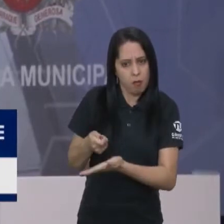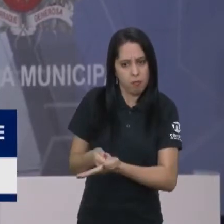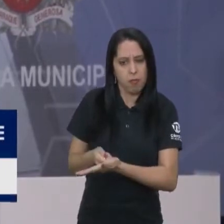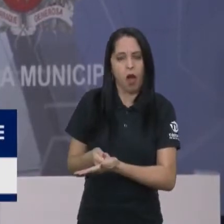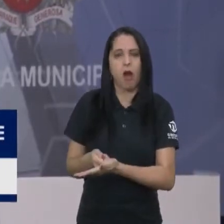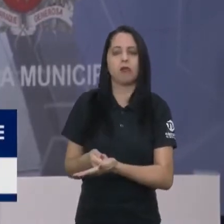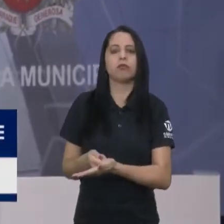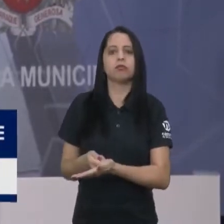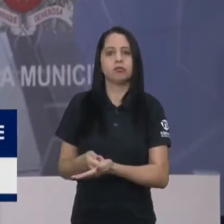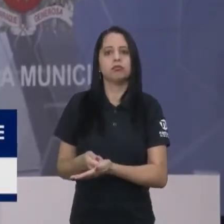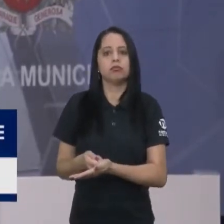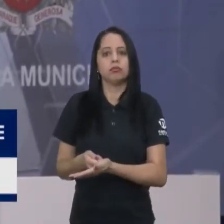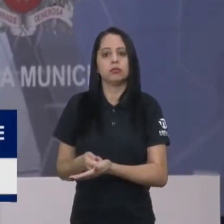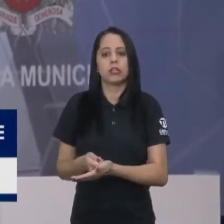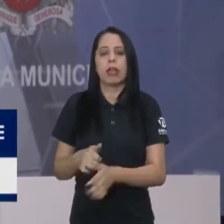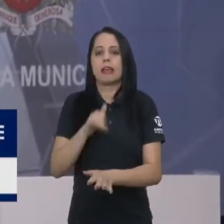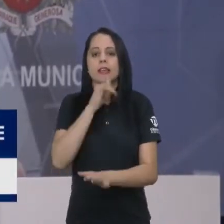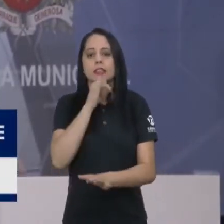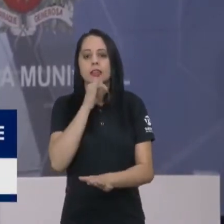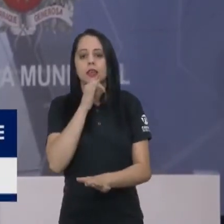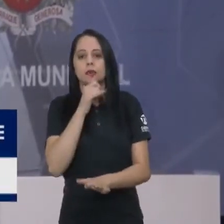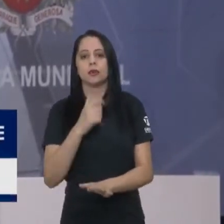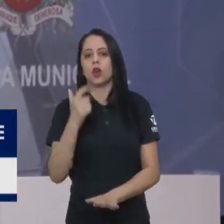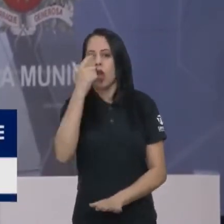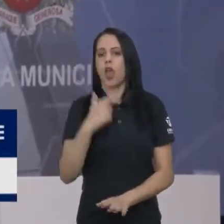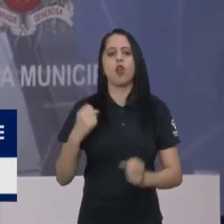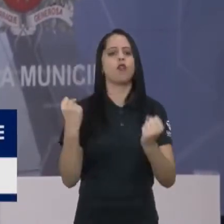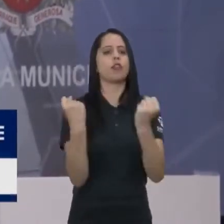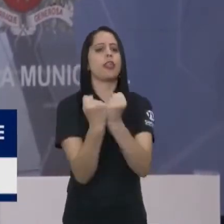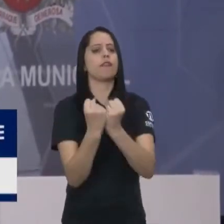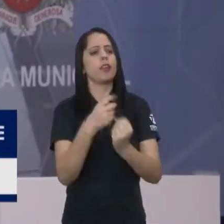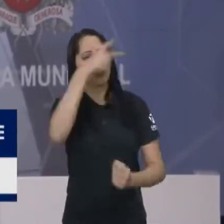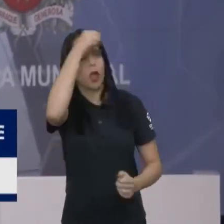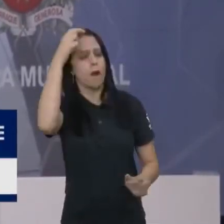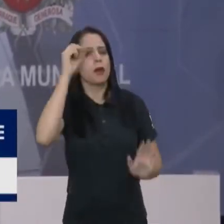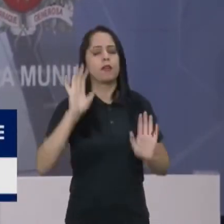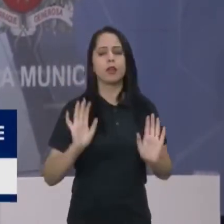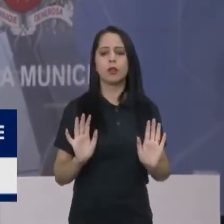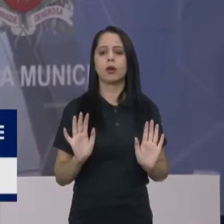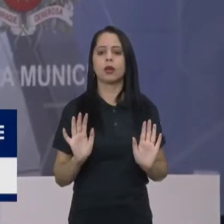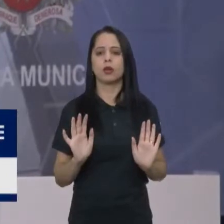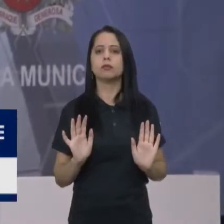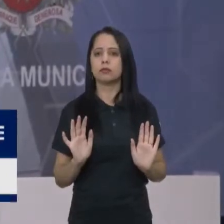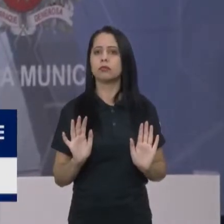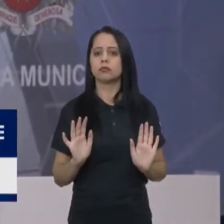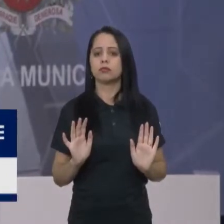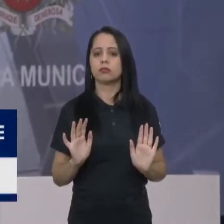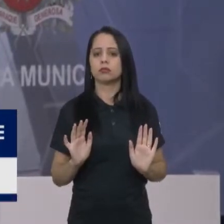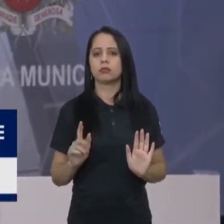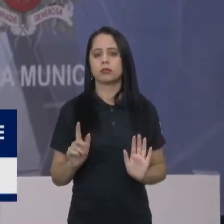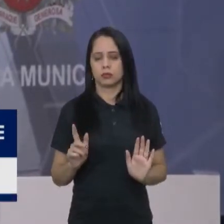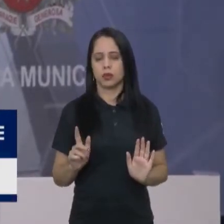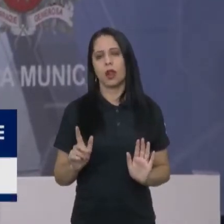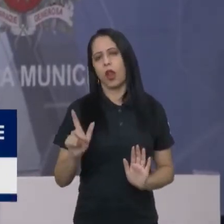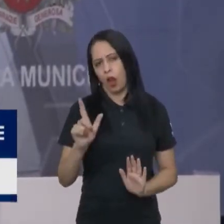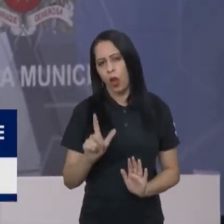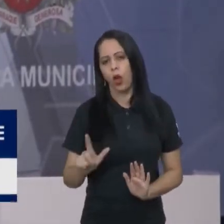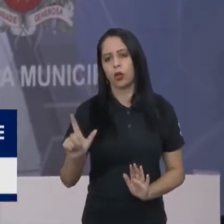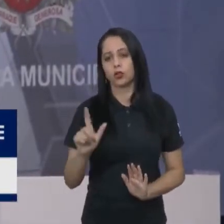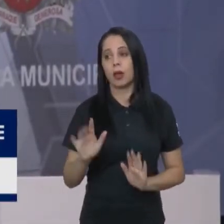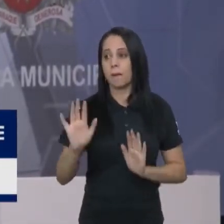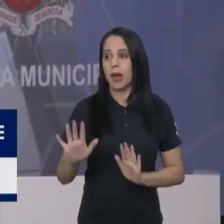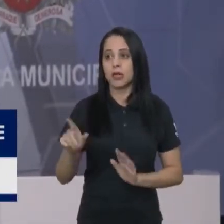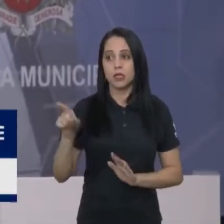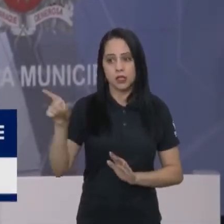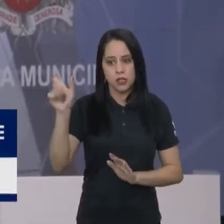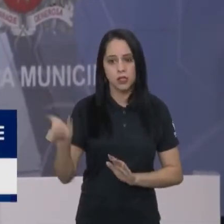altivo. Tipo assim, olha, não, eu estou aqui para defender a prefeitura, logicamente. Eu acho que ele tinha um bom conceito da gente quanto à questão da honestidade, mas ele estava